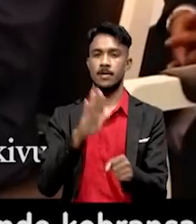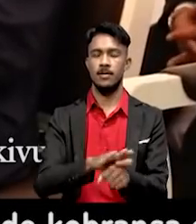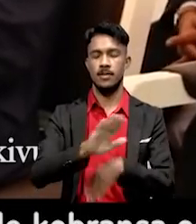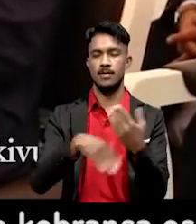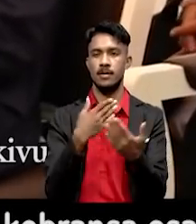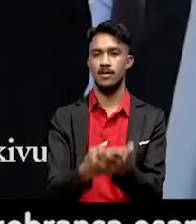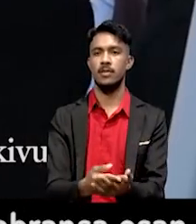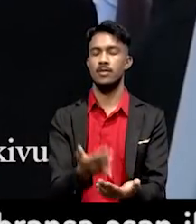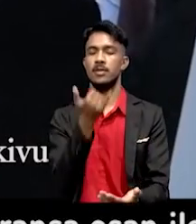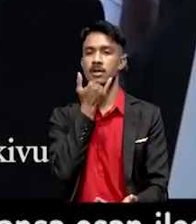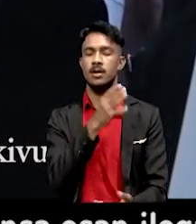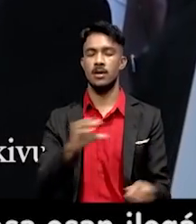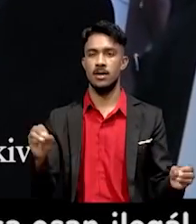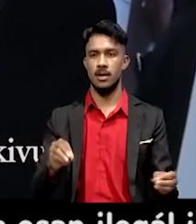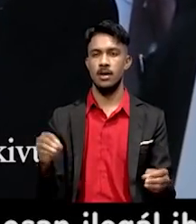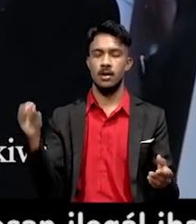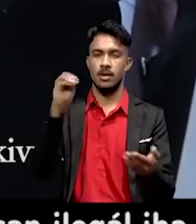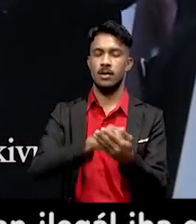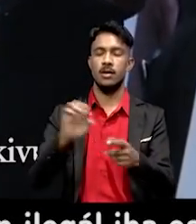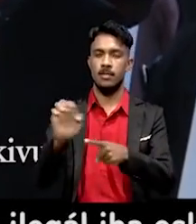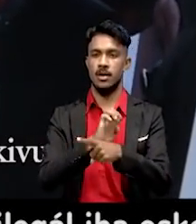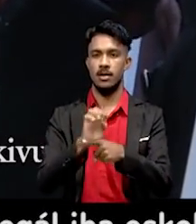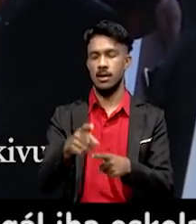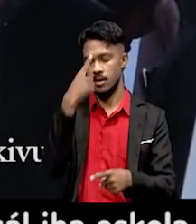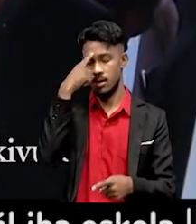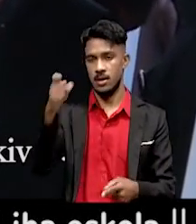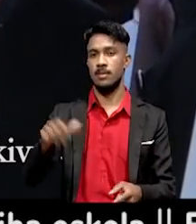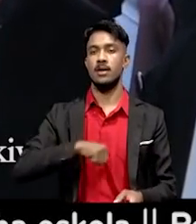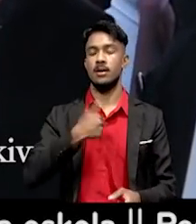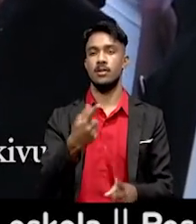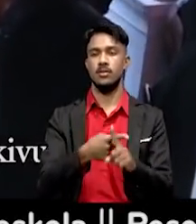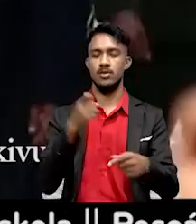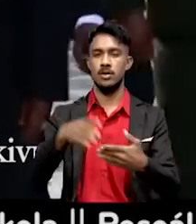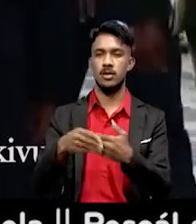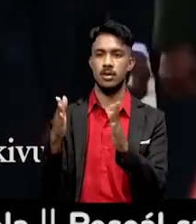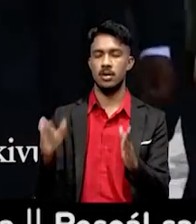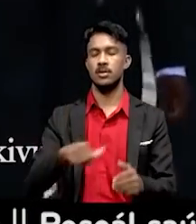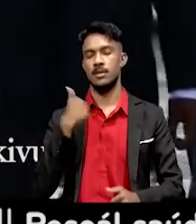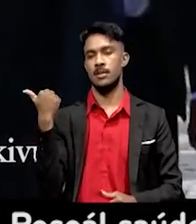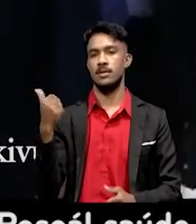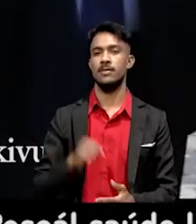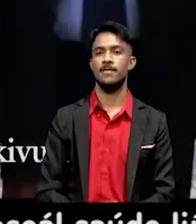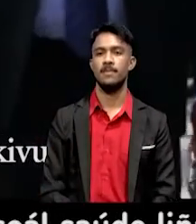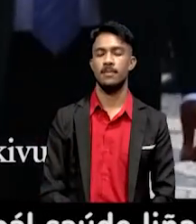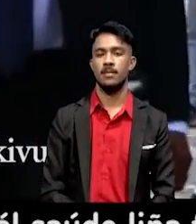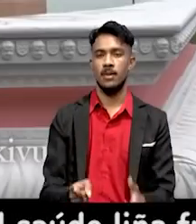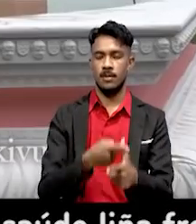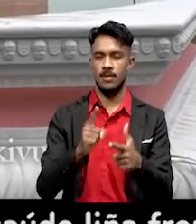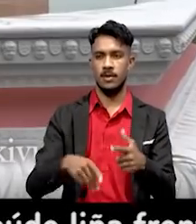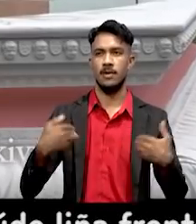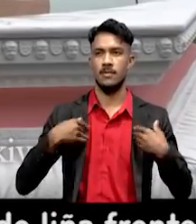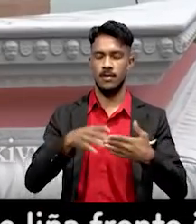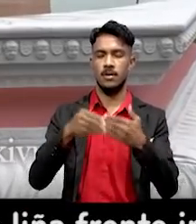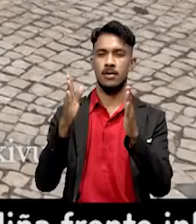falyadu ladun tau ia pratika tamba egoista husi lider resistensia balung. Enquanto ia lider resistensia